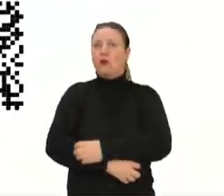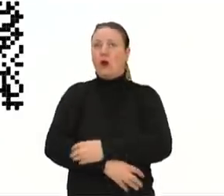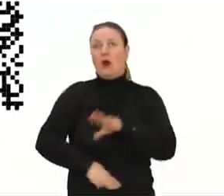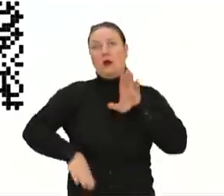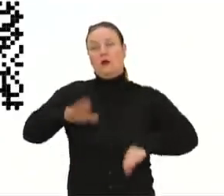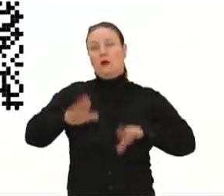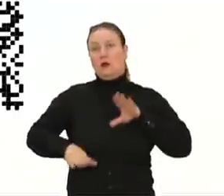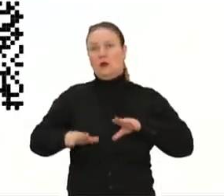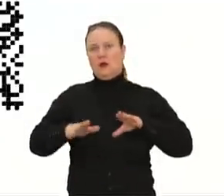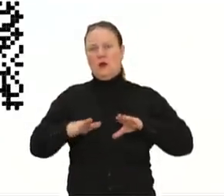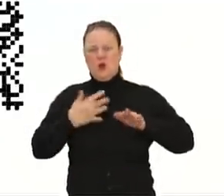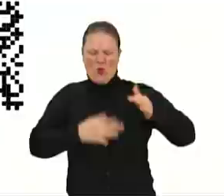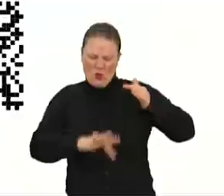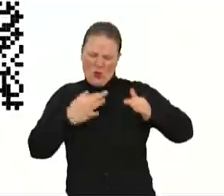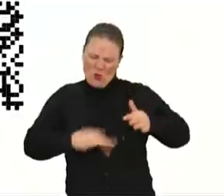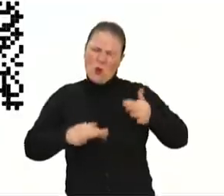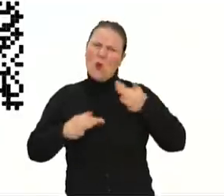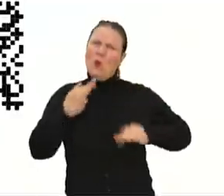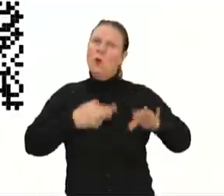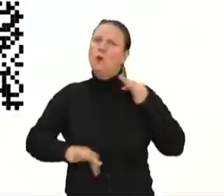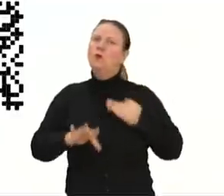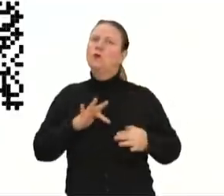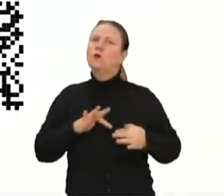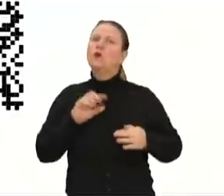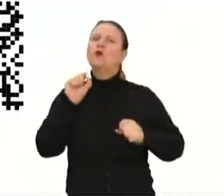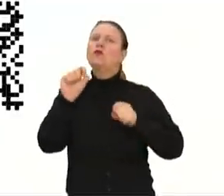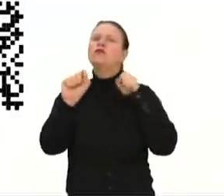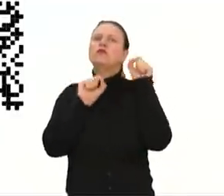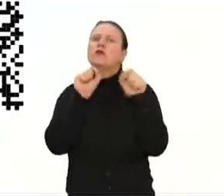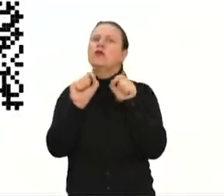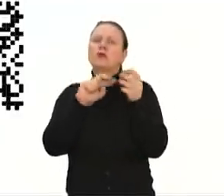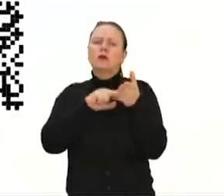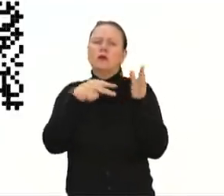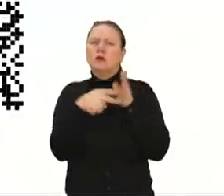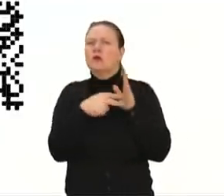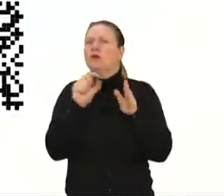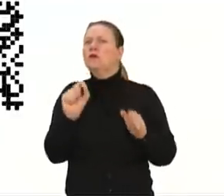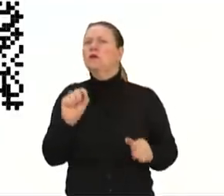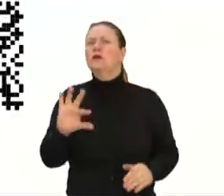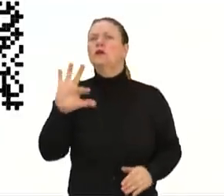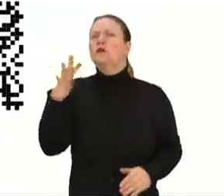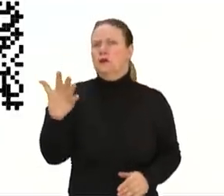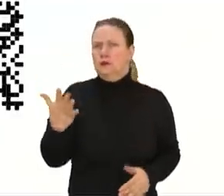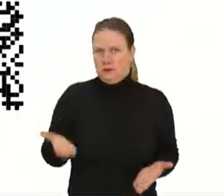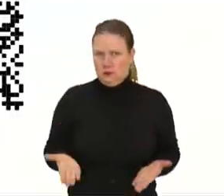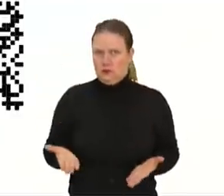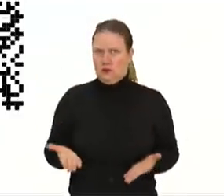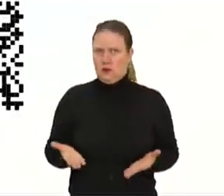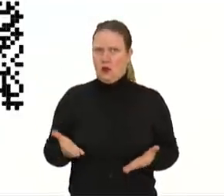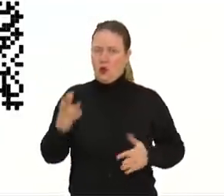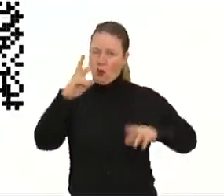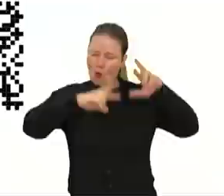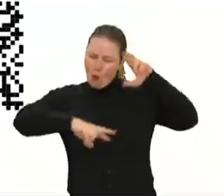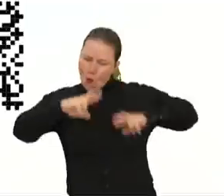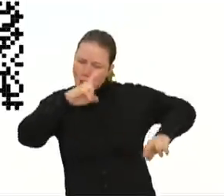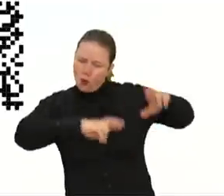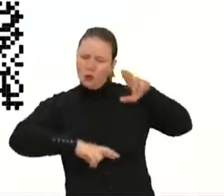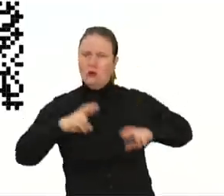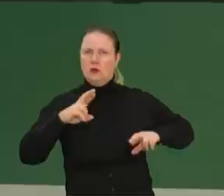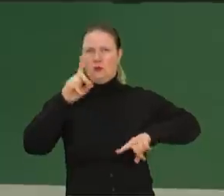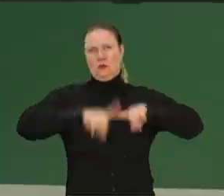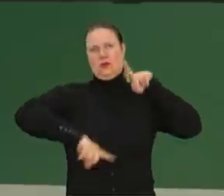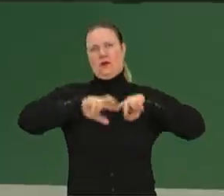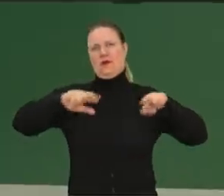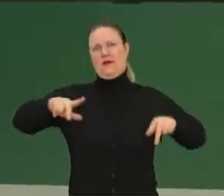algumas inflamações, né? O que que significa, o que que está acontecendo ali, tá? Então, confere esse material aí que eu tenho certeza que